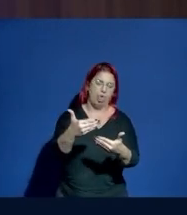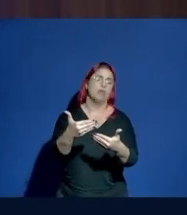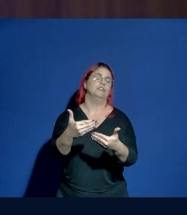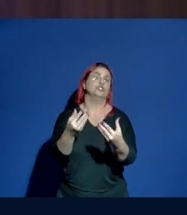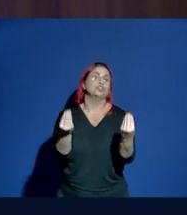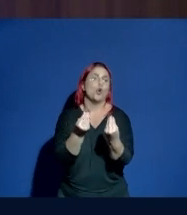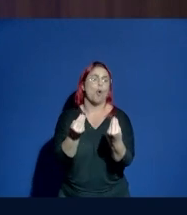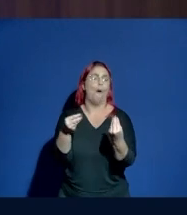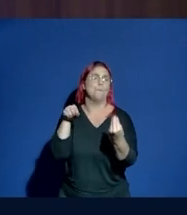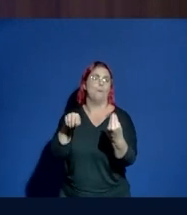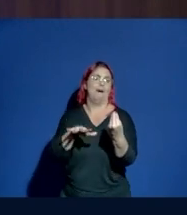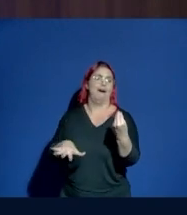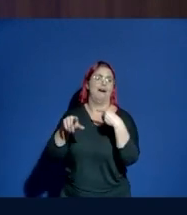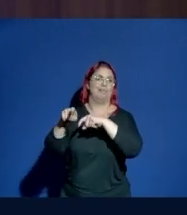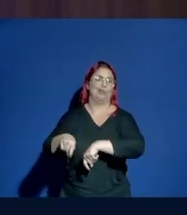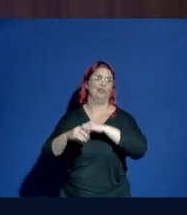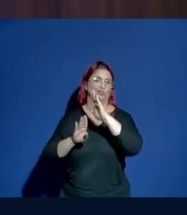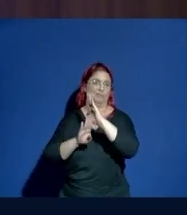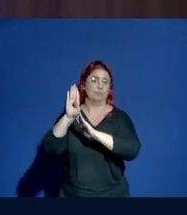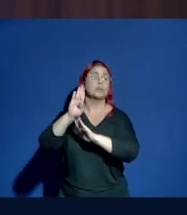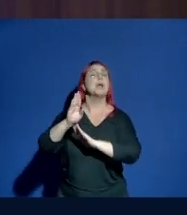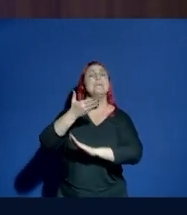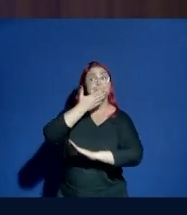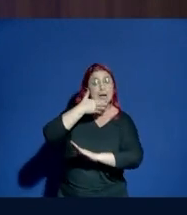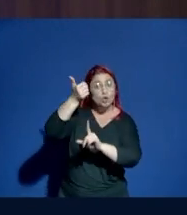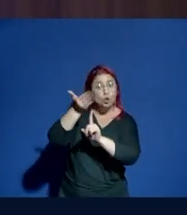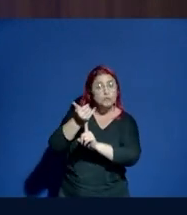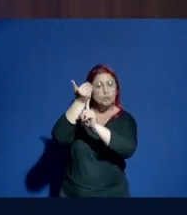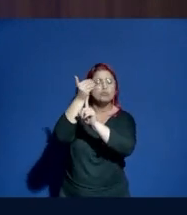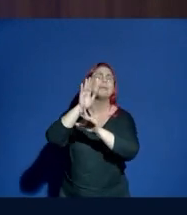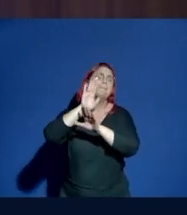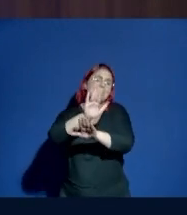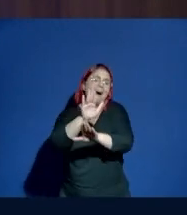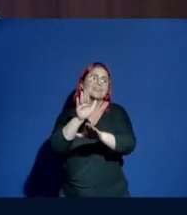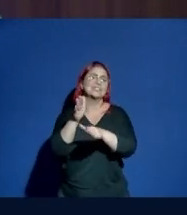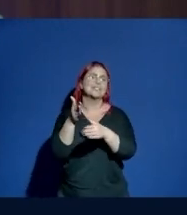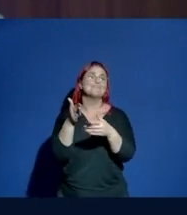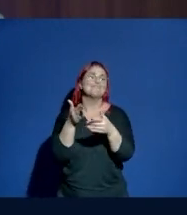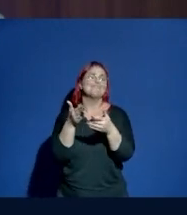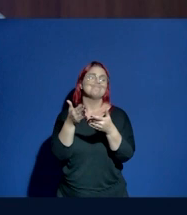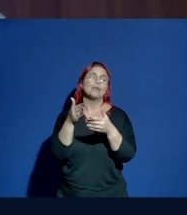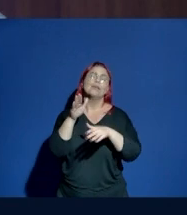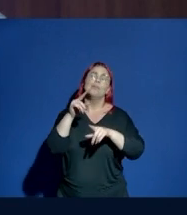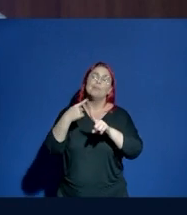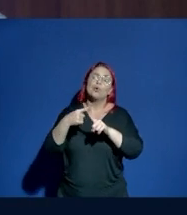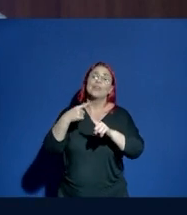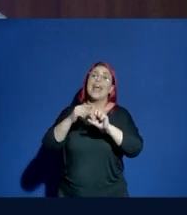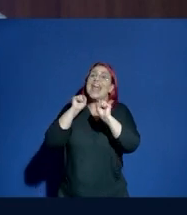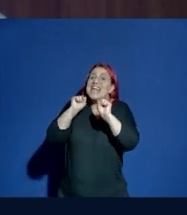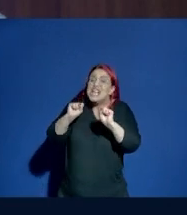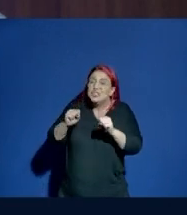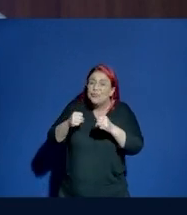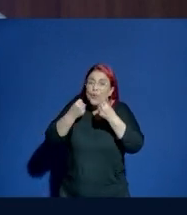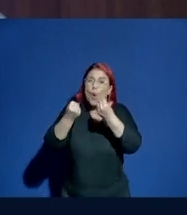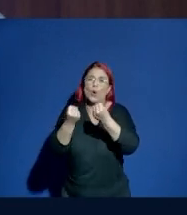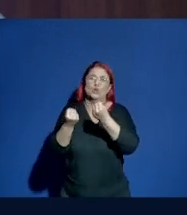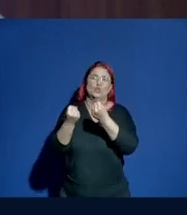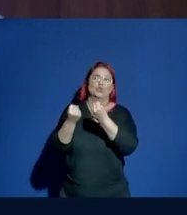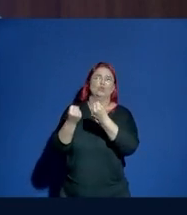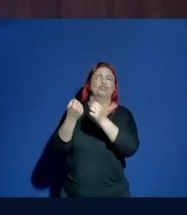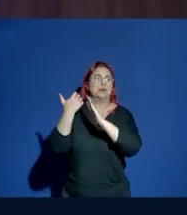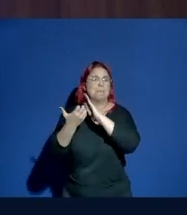tem muita coisa na tecnologia melhorou mas na grande maioria das vezes pelo esforço né de instituições